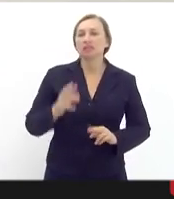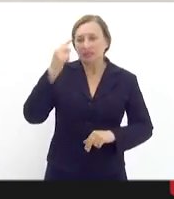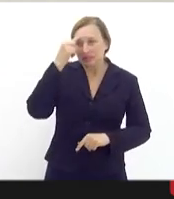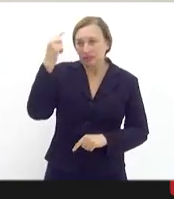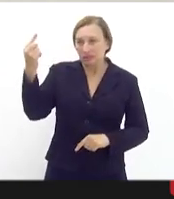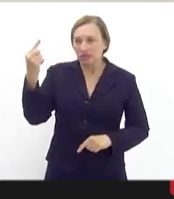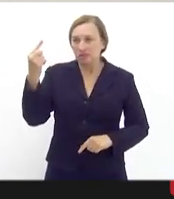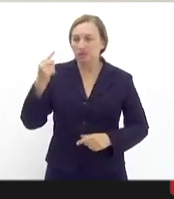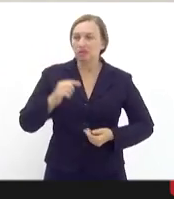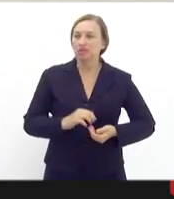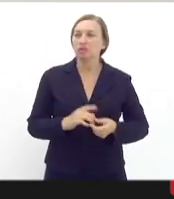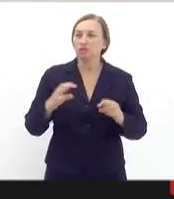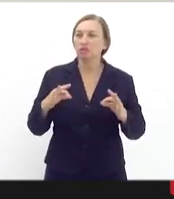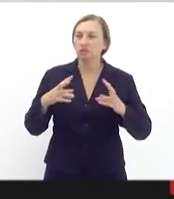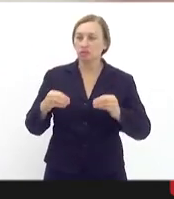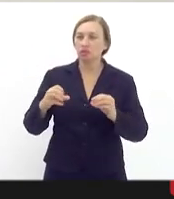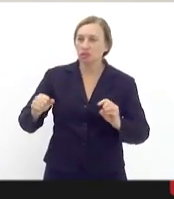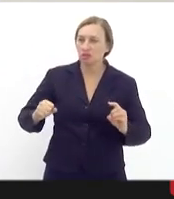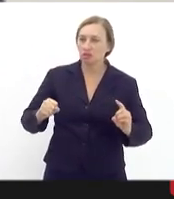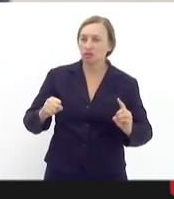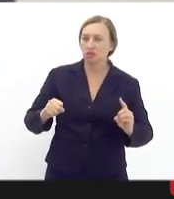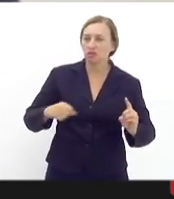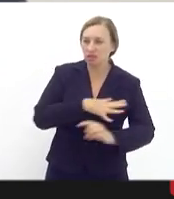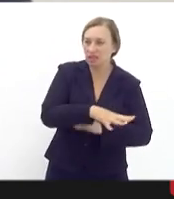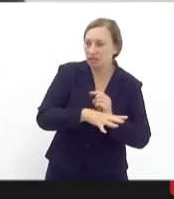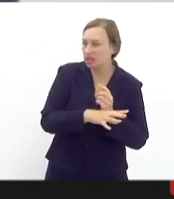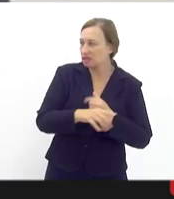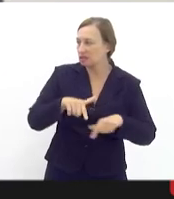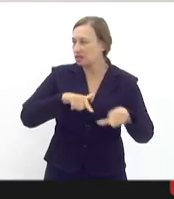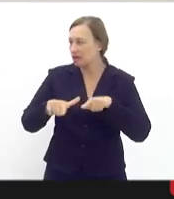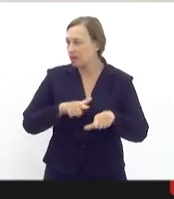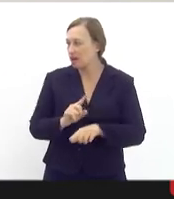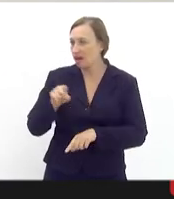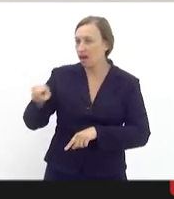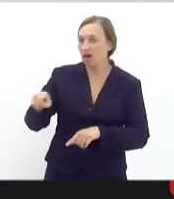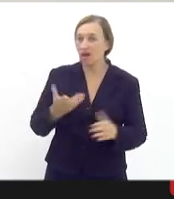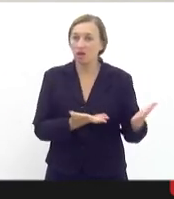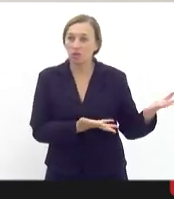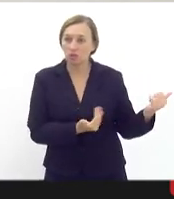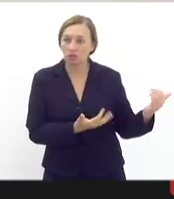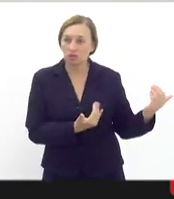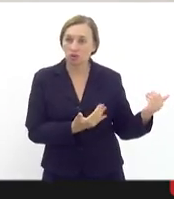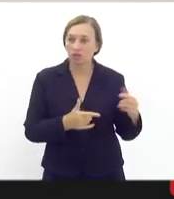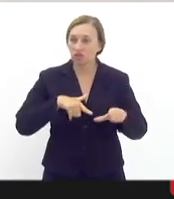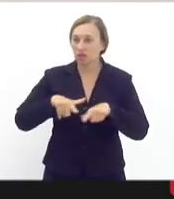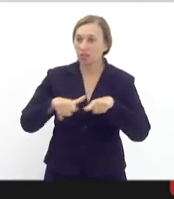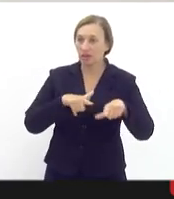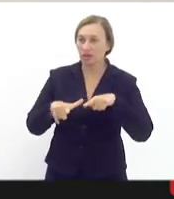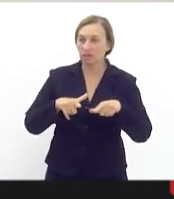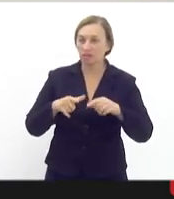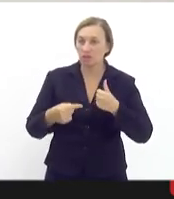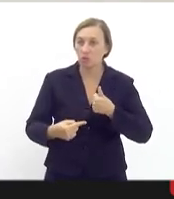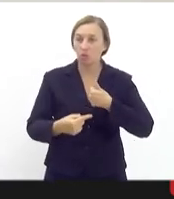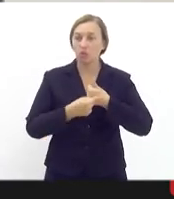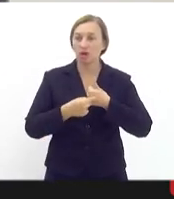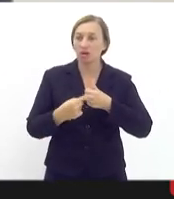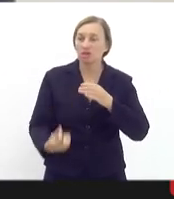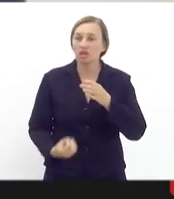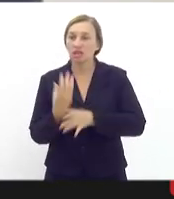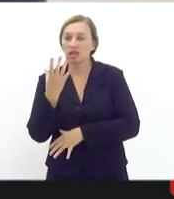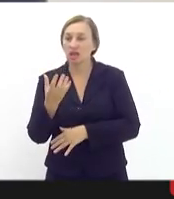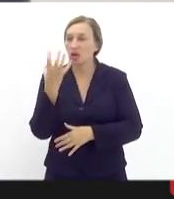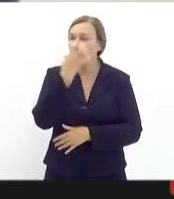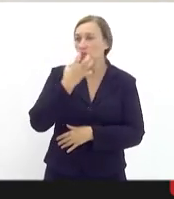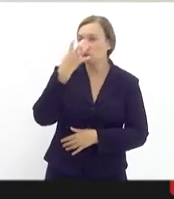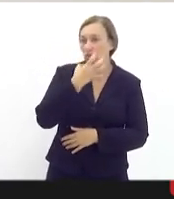criatividade, de toda a sociedade, né? A gente trabalha lá, os jovens hoje, trabalhando para fazer o like. Você cria música para